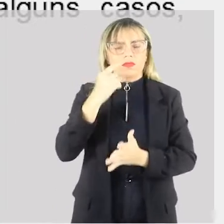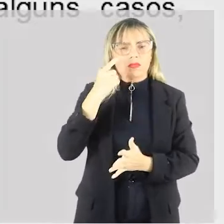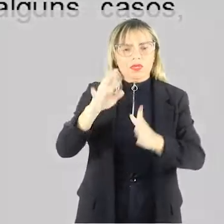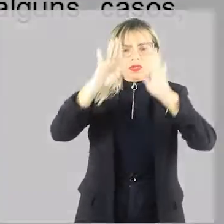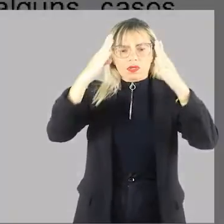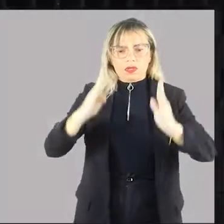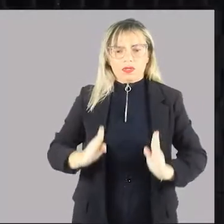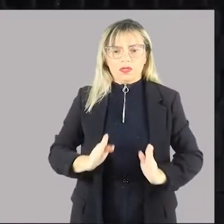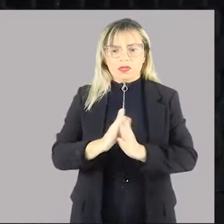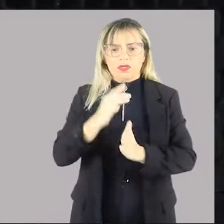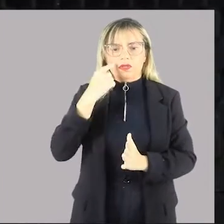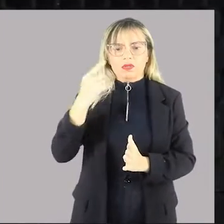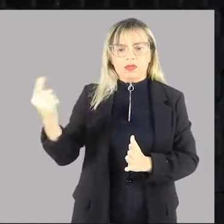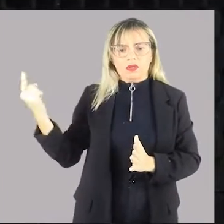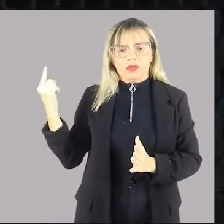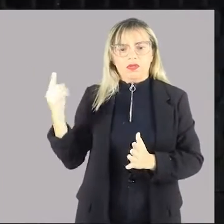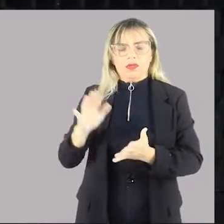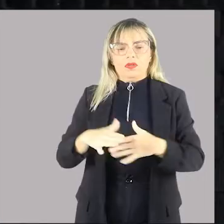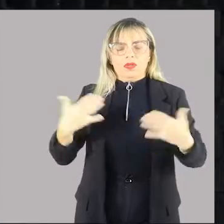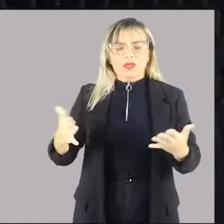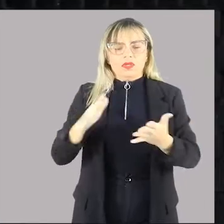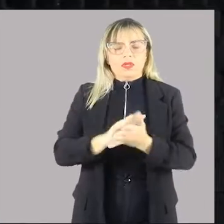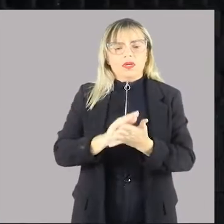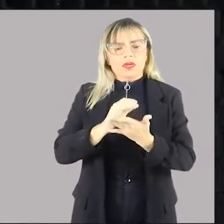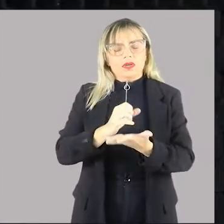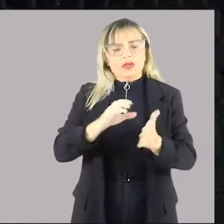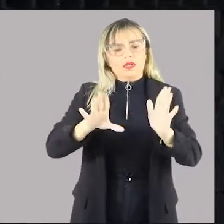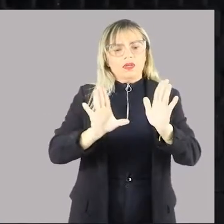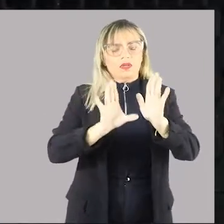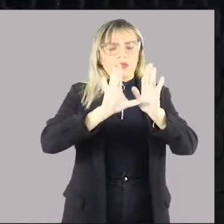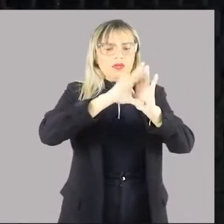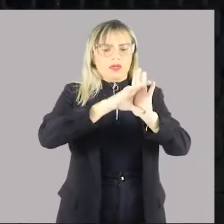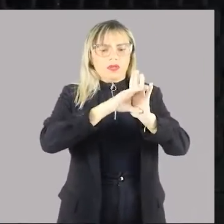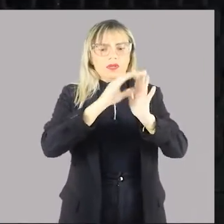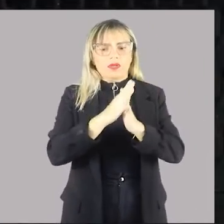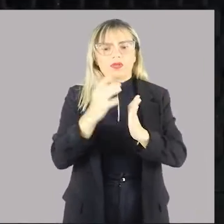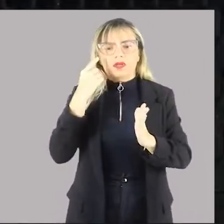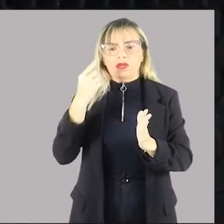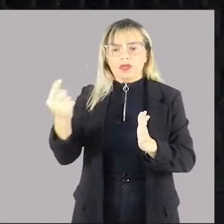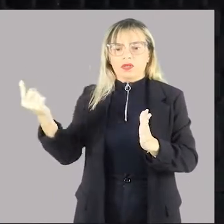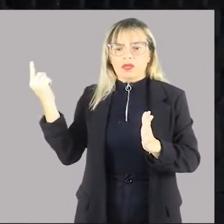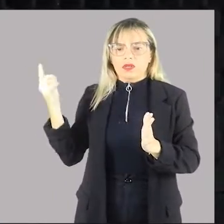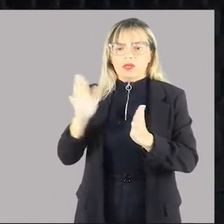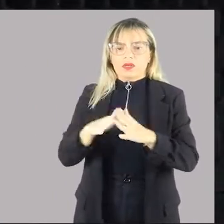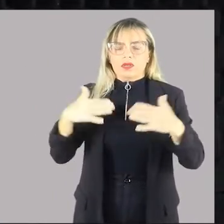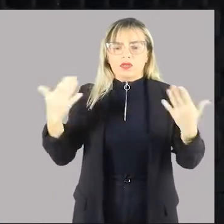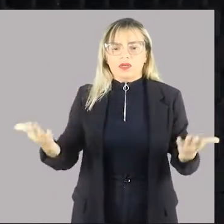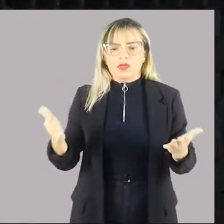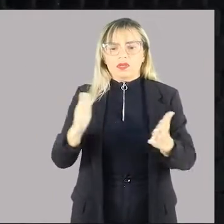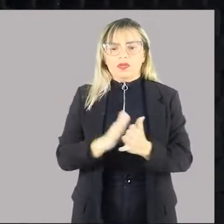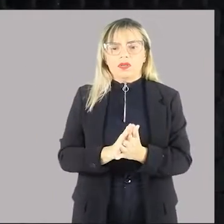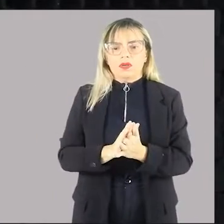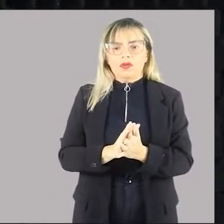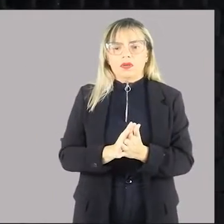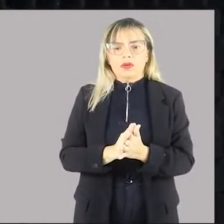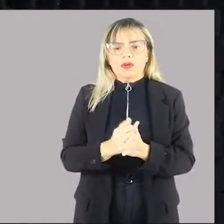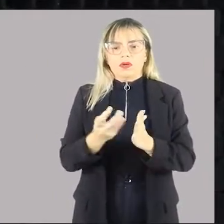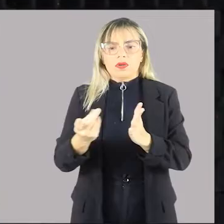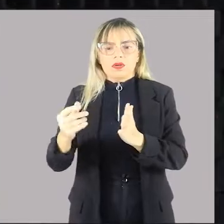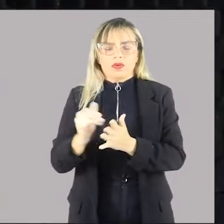observe, essa ideia, basicamente, ela é medida por onde? Ela é medida pela faixa de renda.